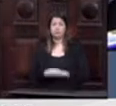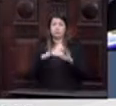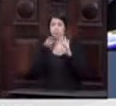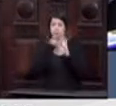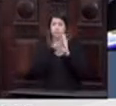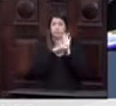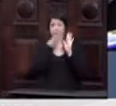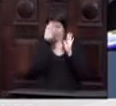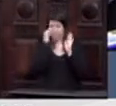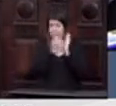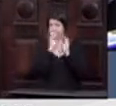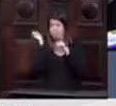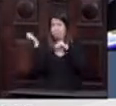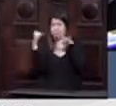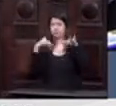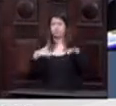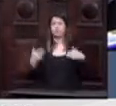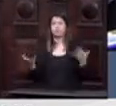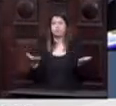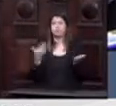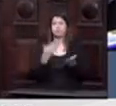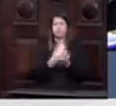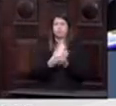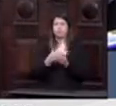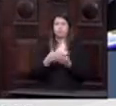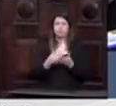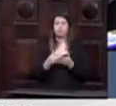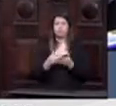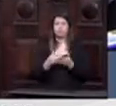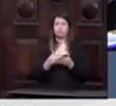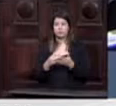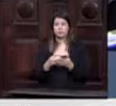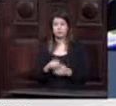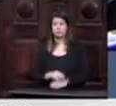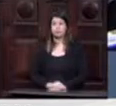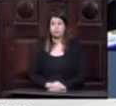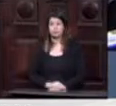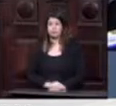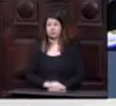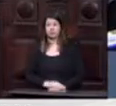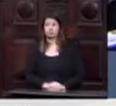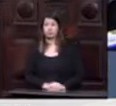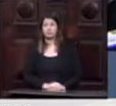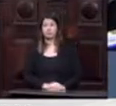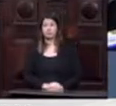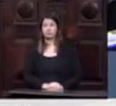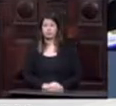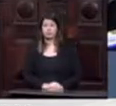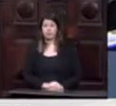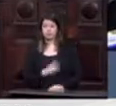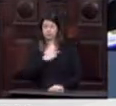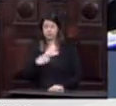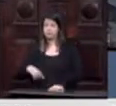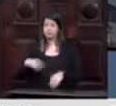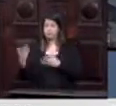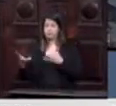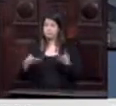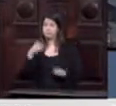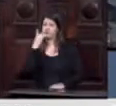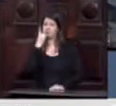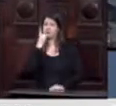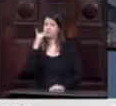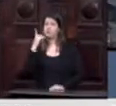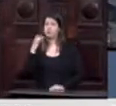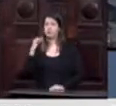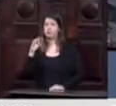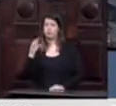Havendo número legal e sob a proteção de Deus, iniciamos os nossos trabalhos. Está aberta a sessão. A presidência convida o nobre deputado